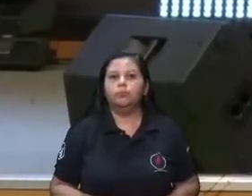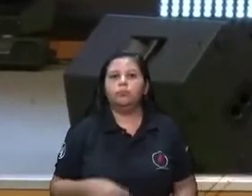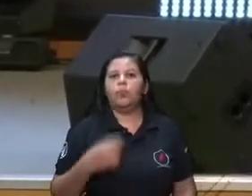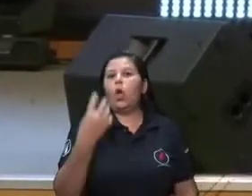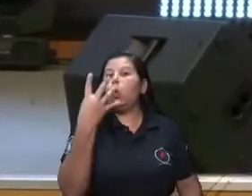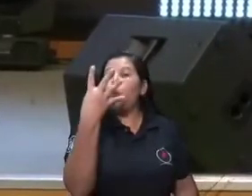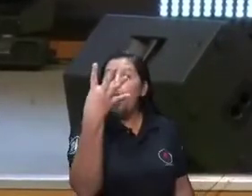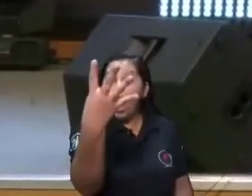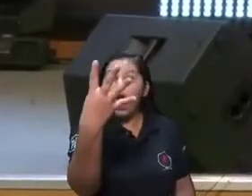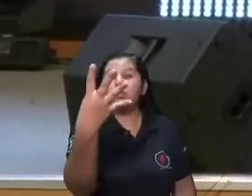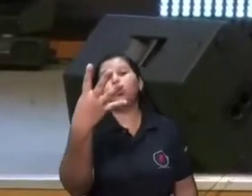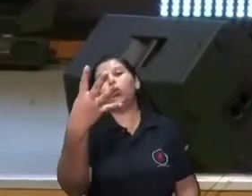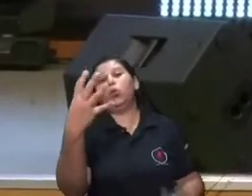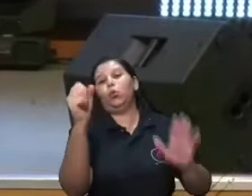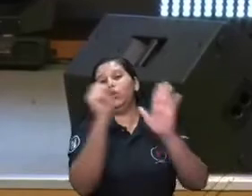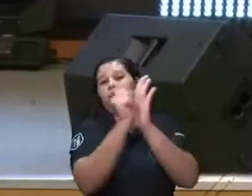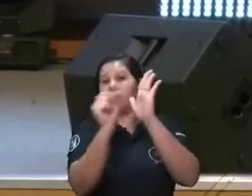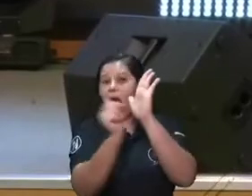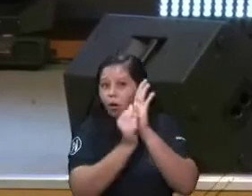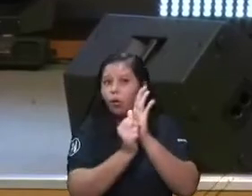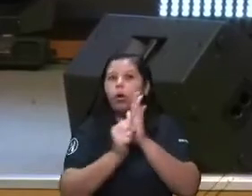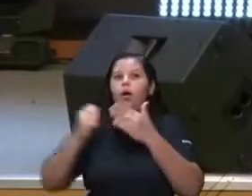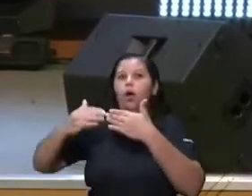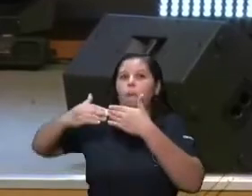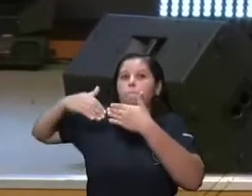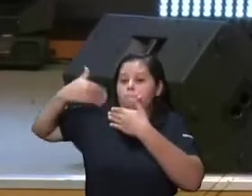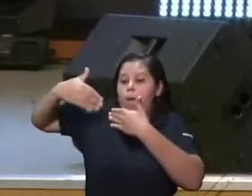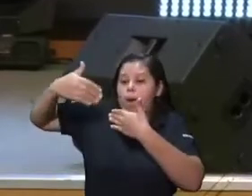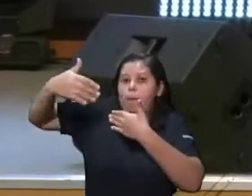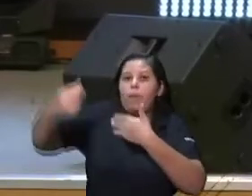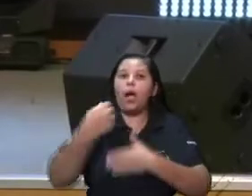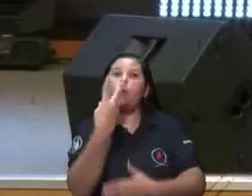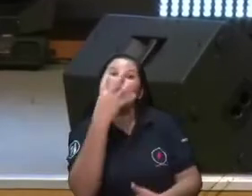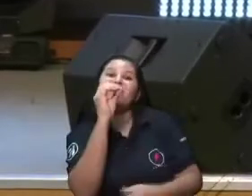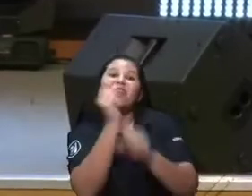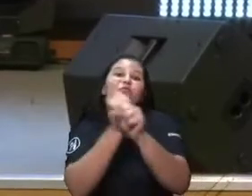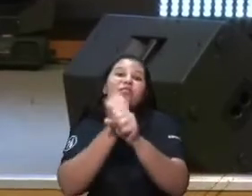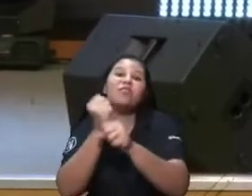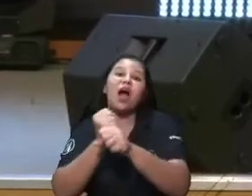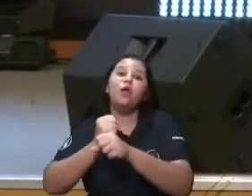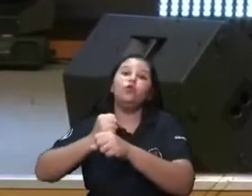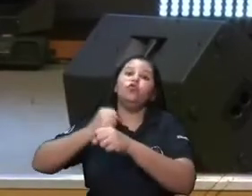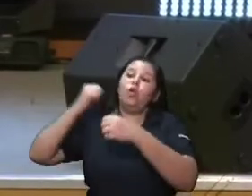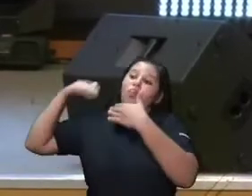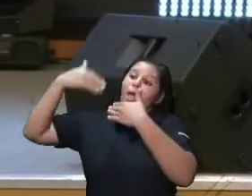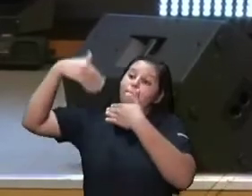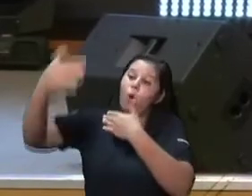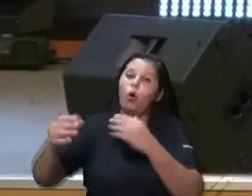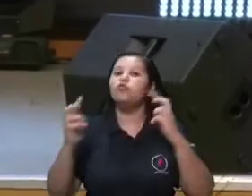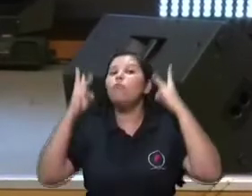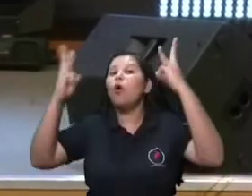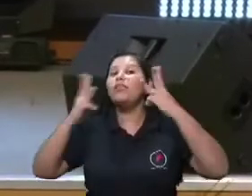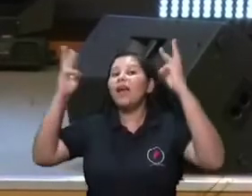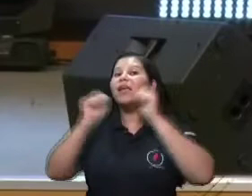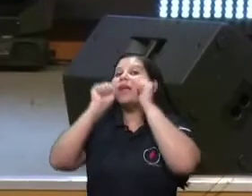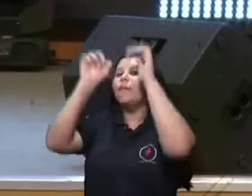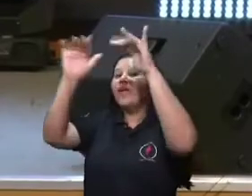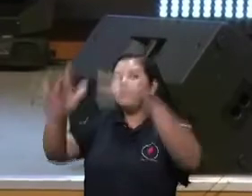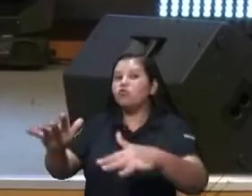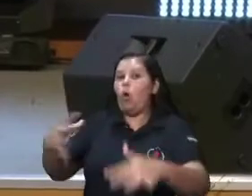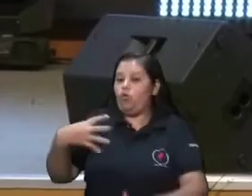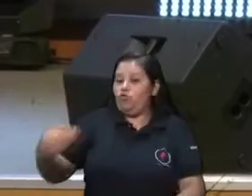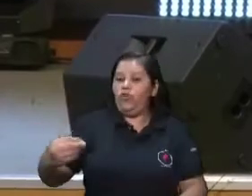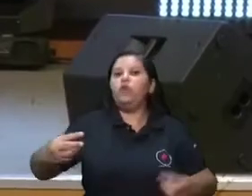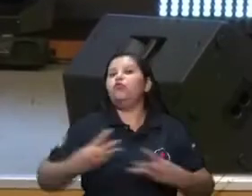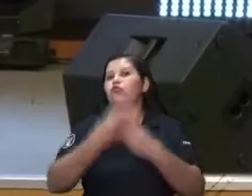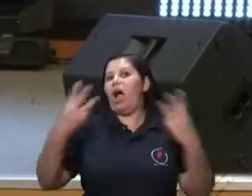4 séculos depois, Moisés vai abençoar os filhos de Israel. Em Deuteronômio capítulo 33, versículo